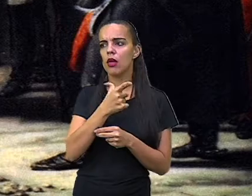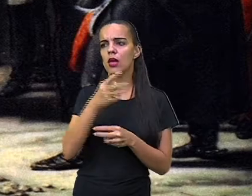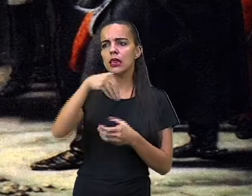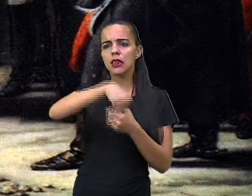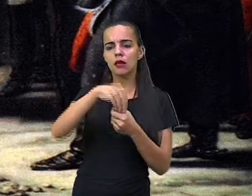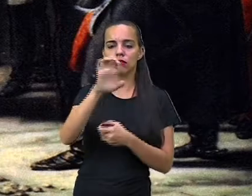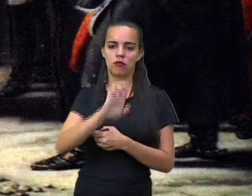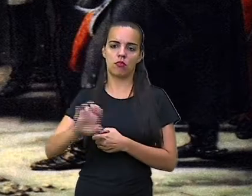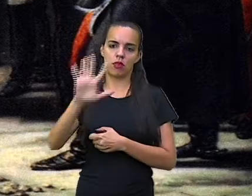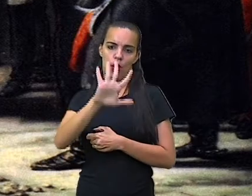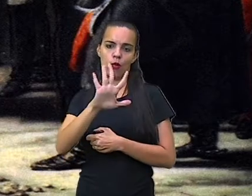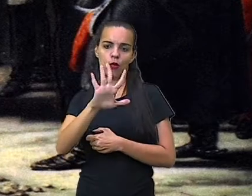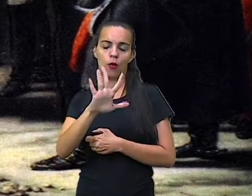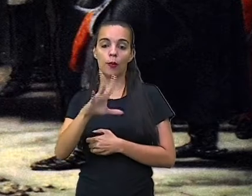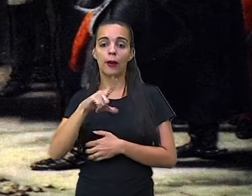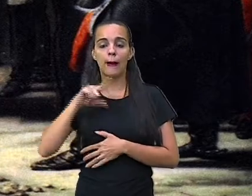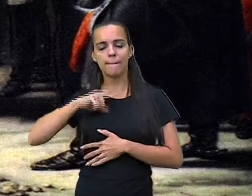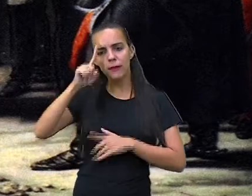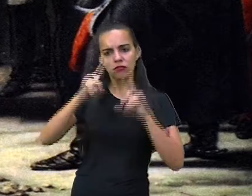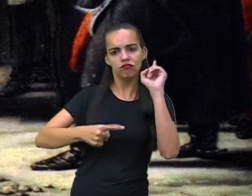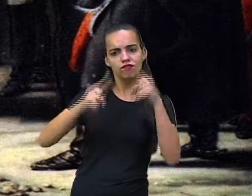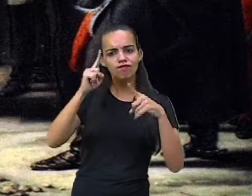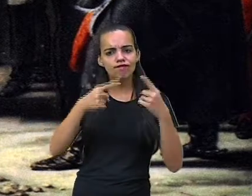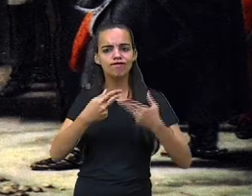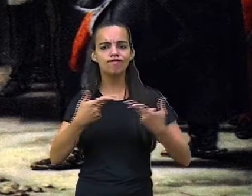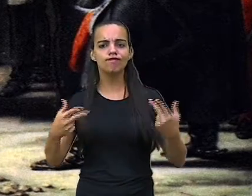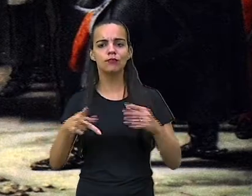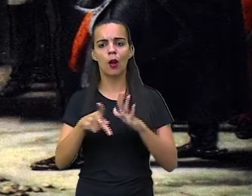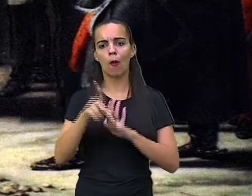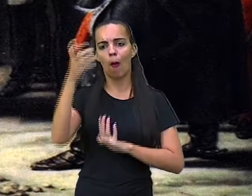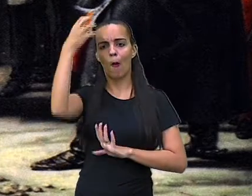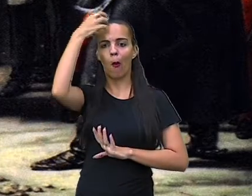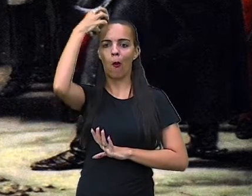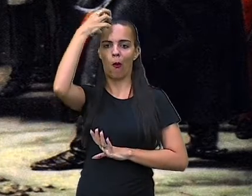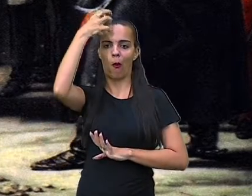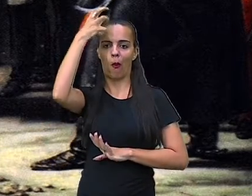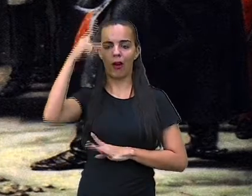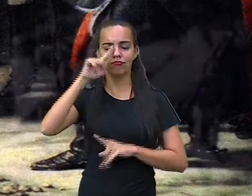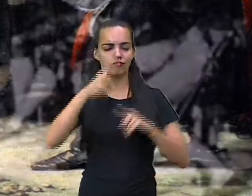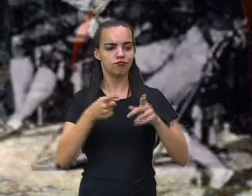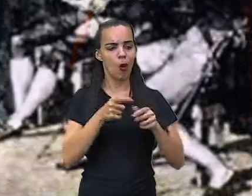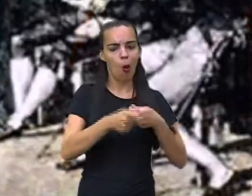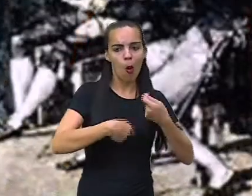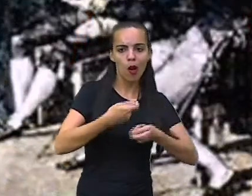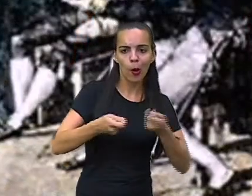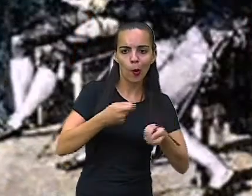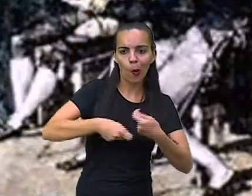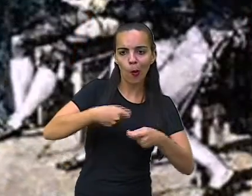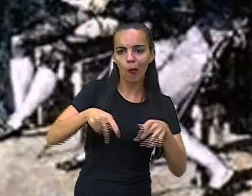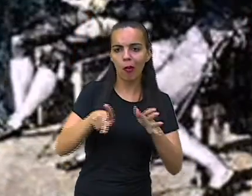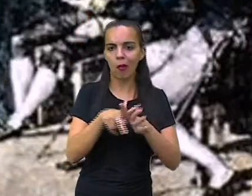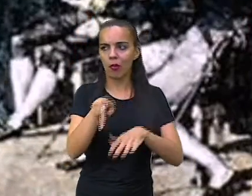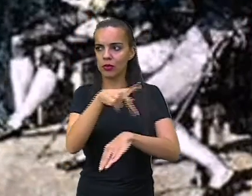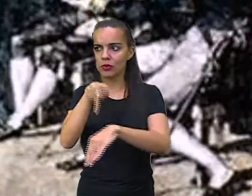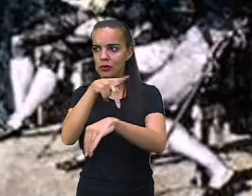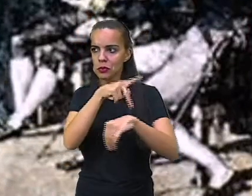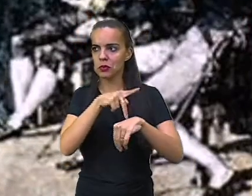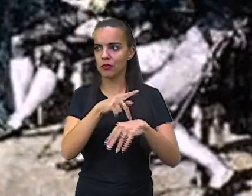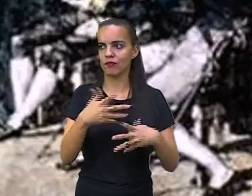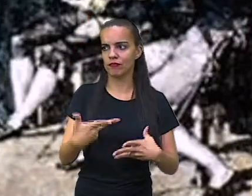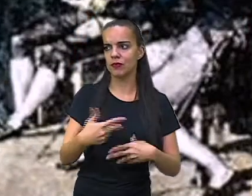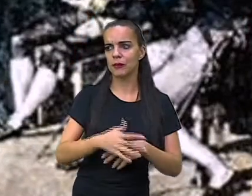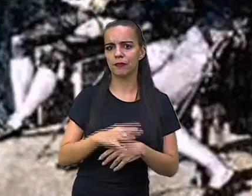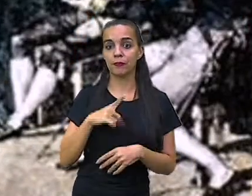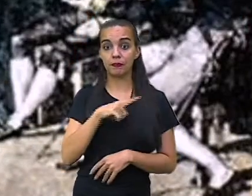Europa e colocou os seus parentes nos tronos. Foi com esses argumentos que Luís XVIII assumiu o trono